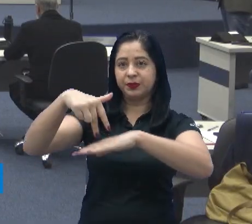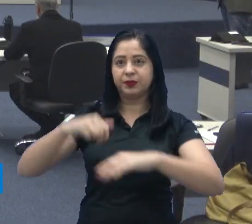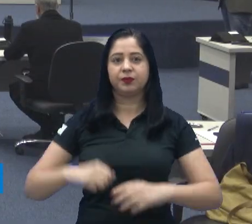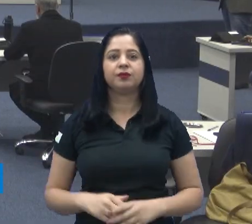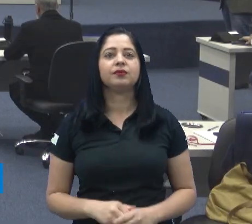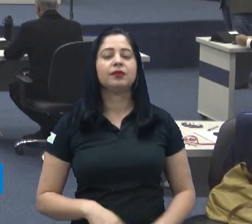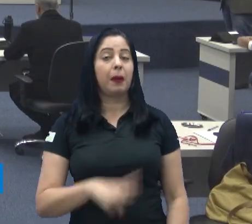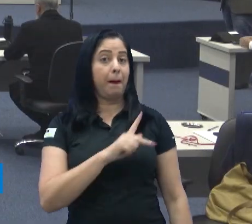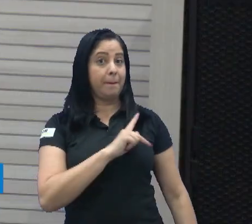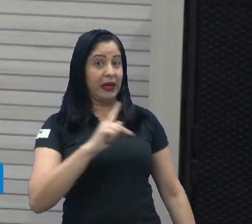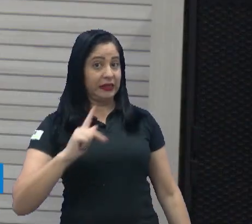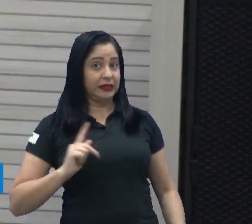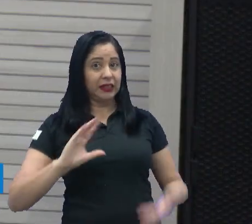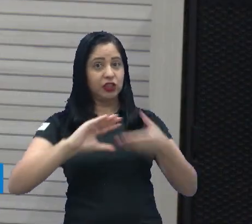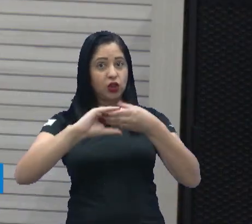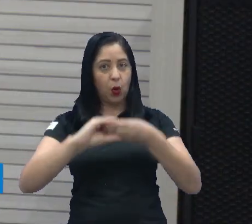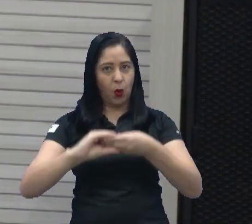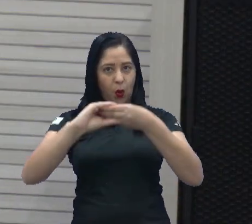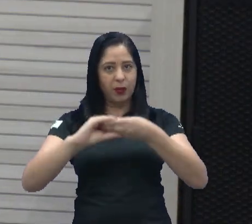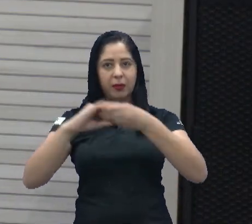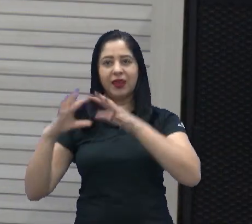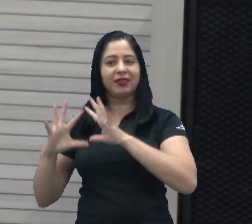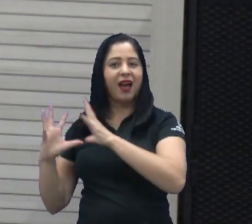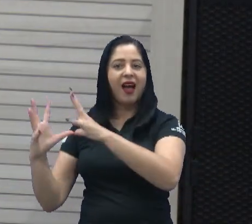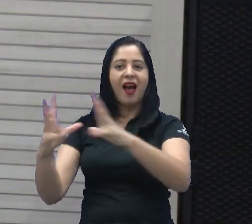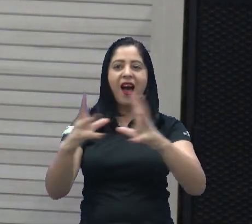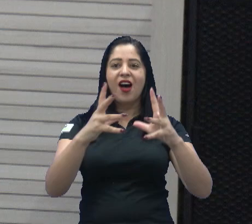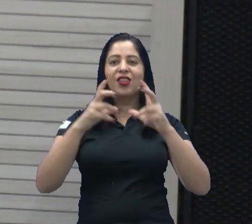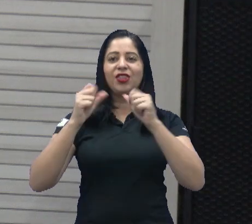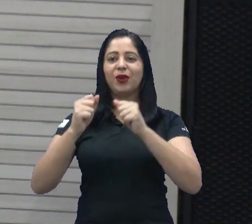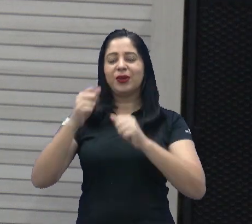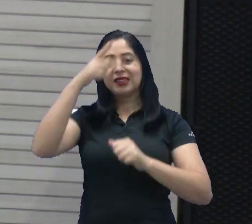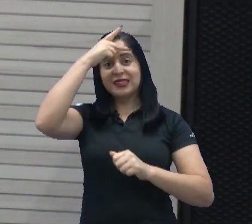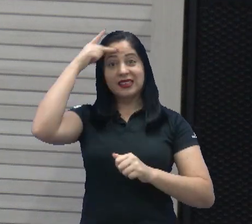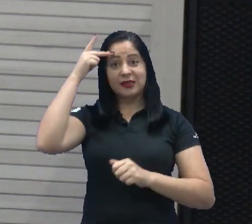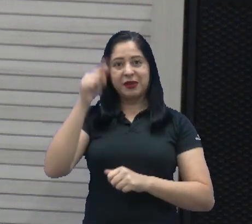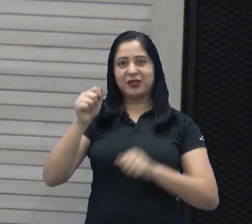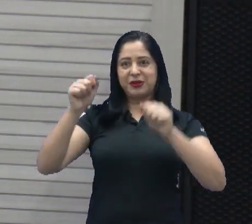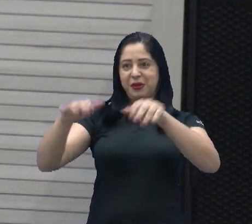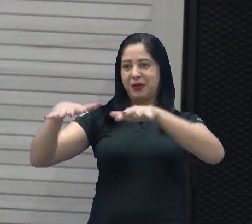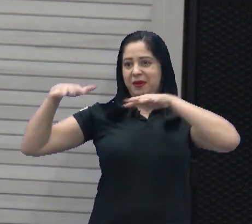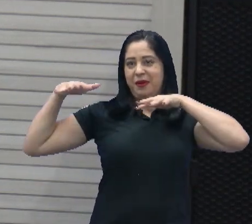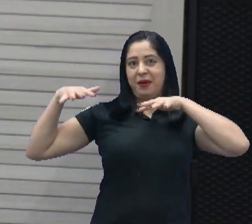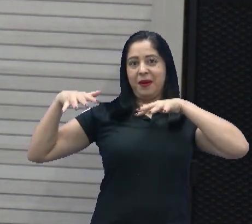presidente, para cumprimentar todos que estão aqui, estão de branco, os agentes.